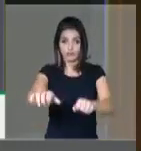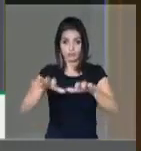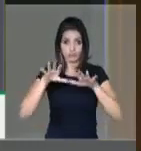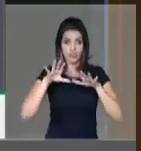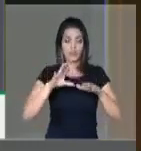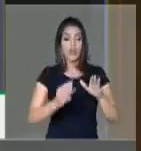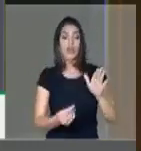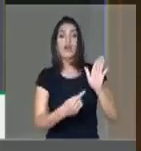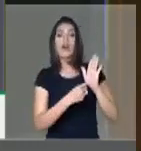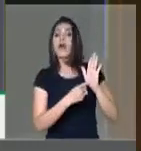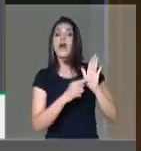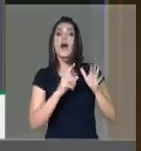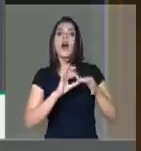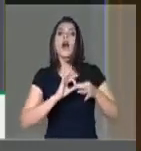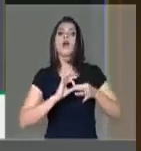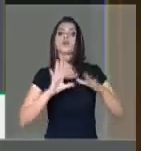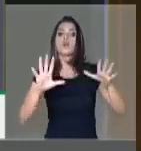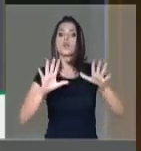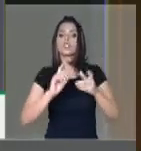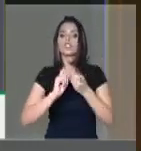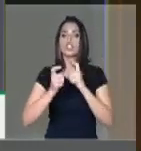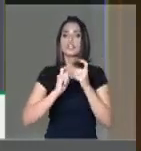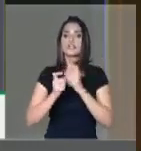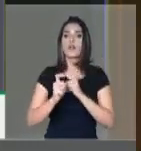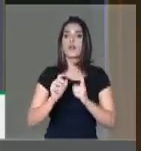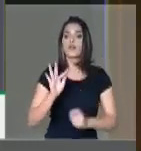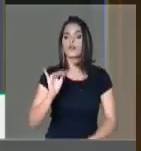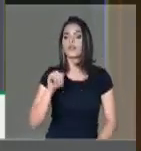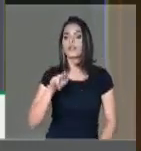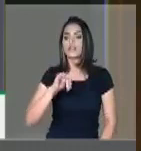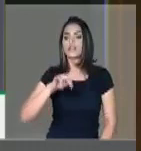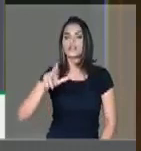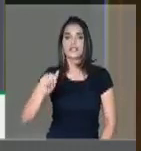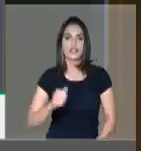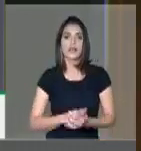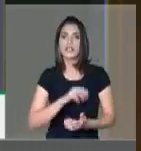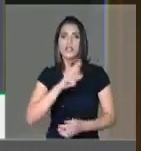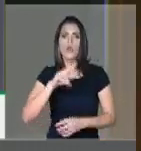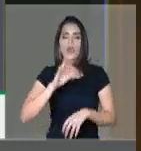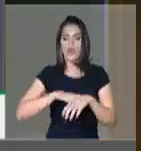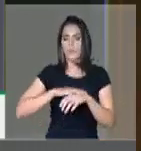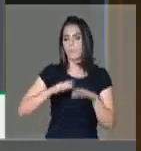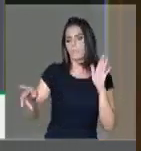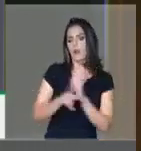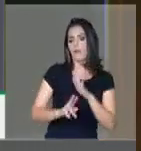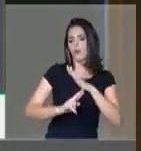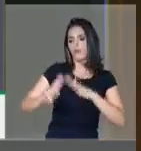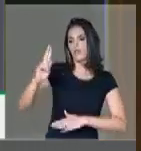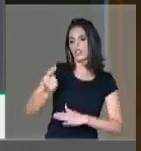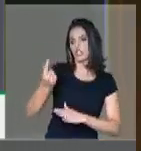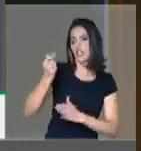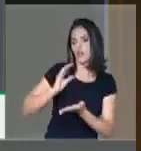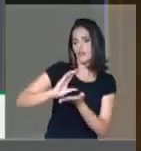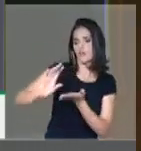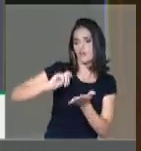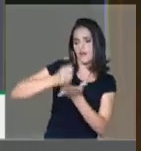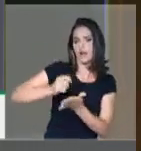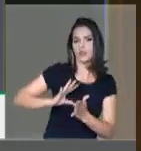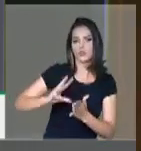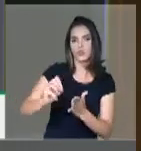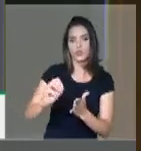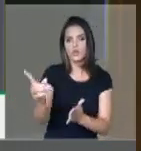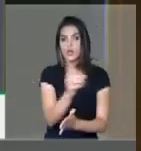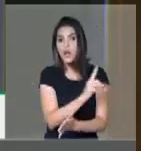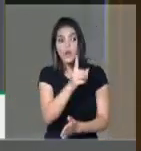gestão financeira e não autonomia financeira. Isto porque eles sabiam que cabe ao Estado